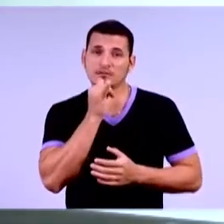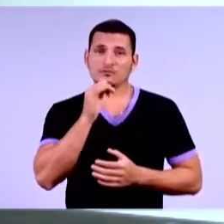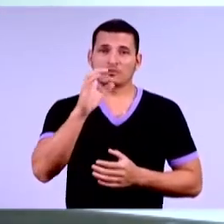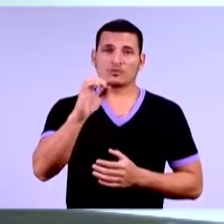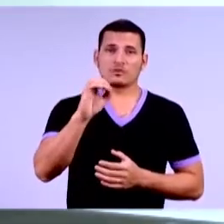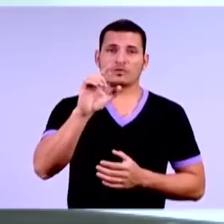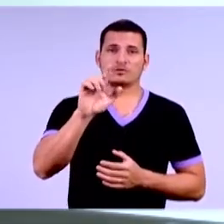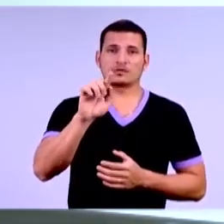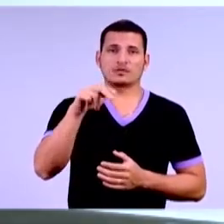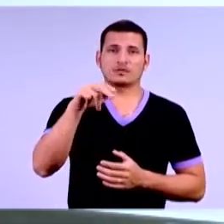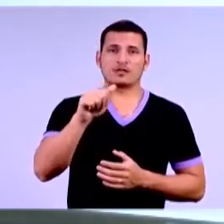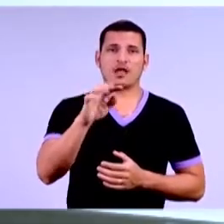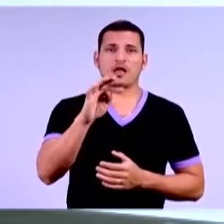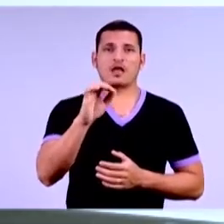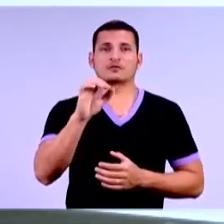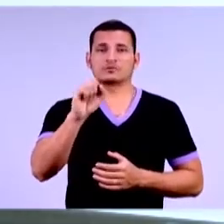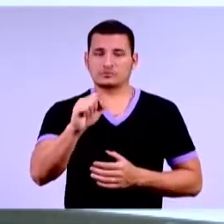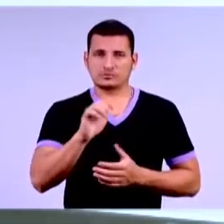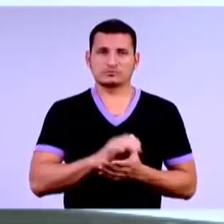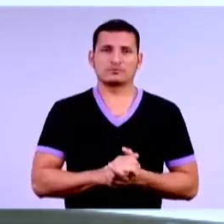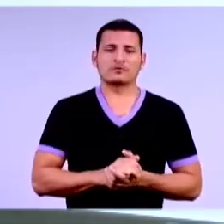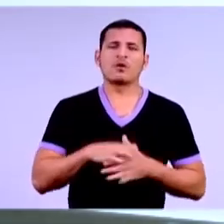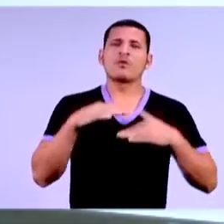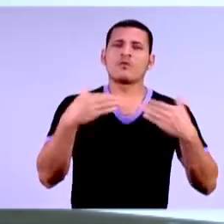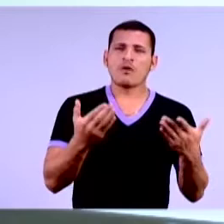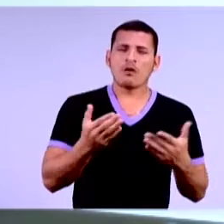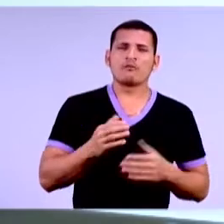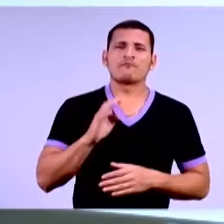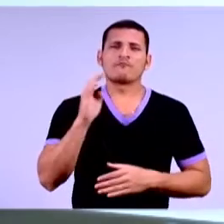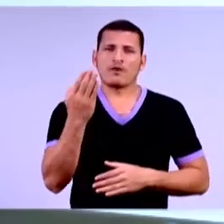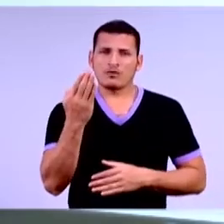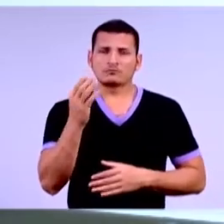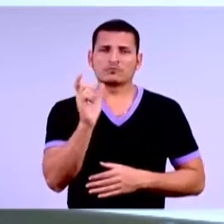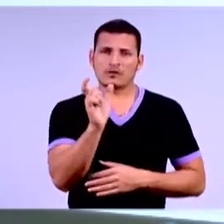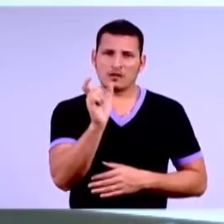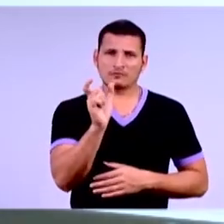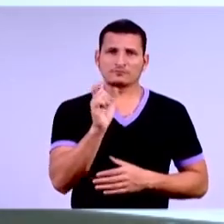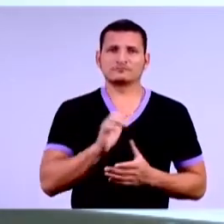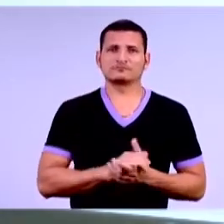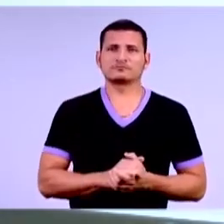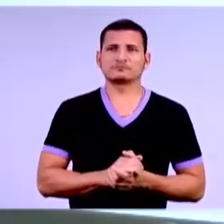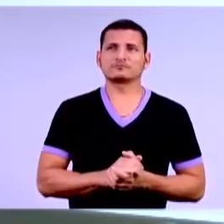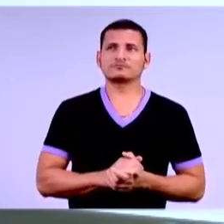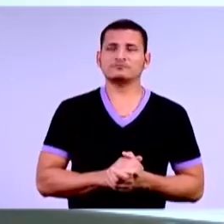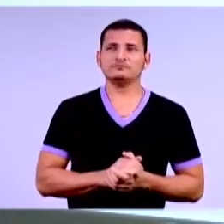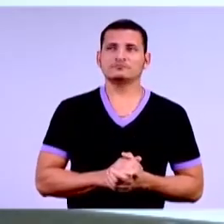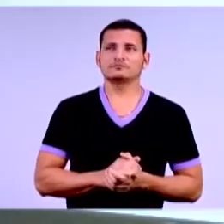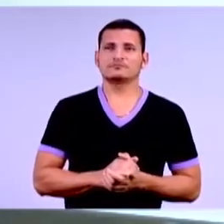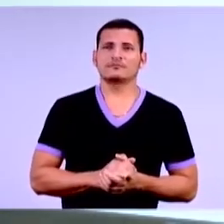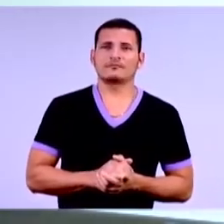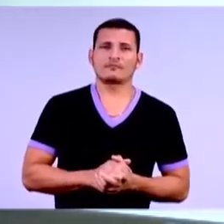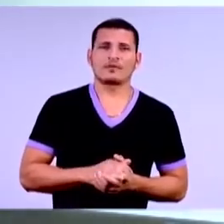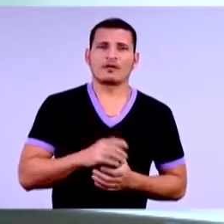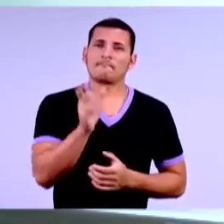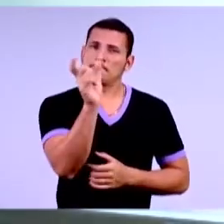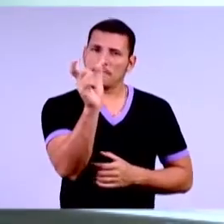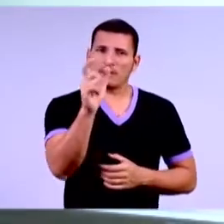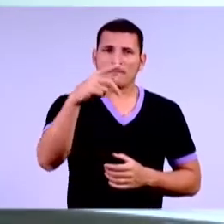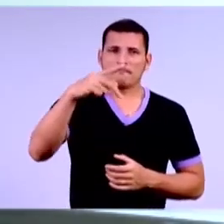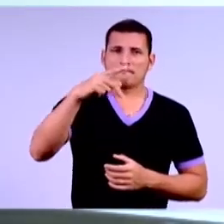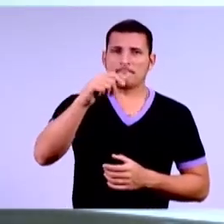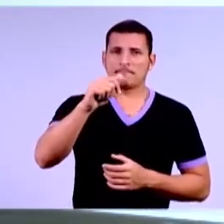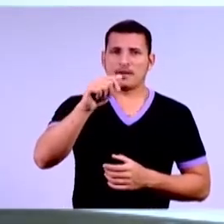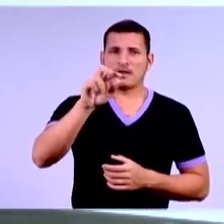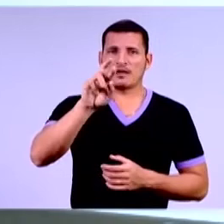combinados nós também vimos alguns na primeira aula périn que parece ser parentes mas na realidade